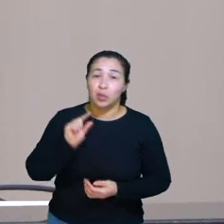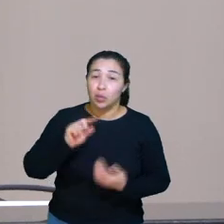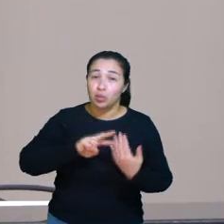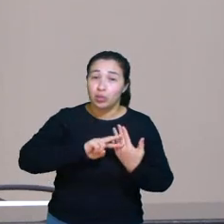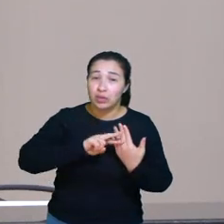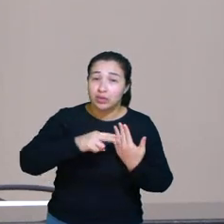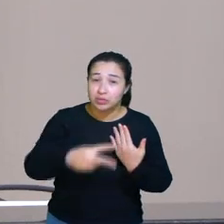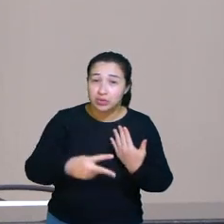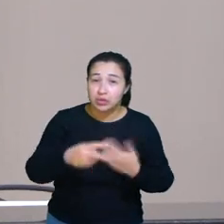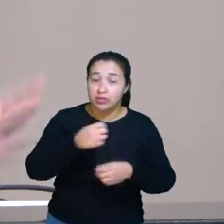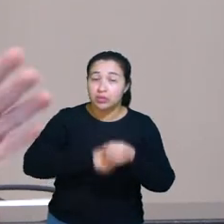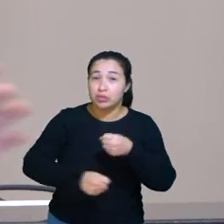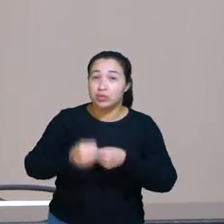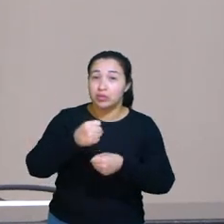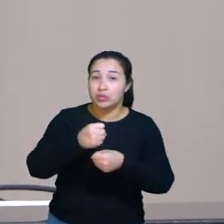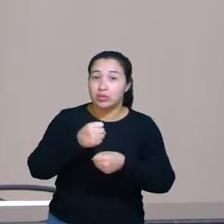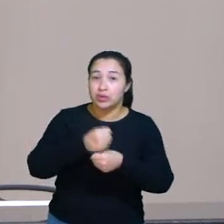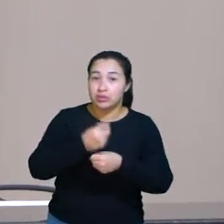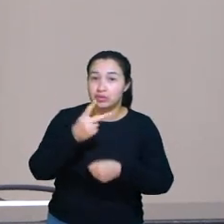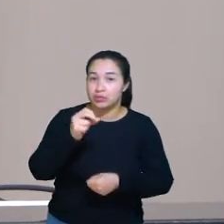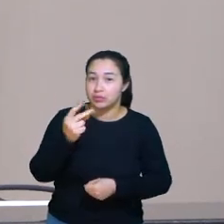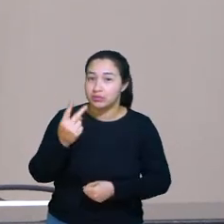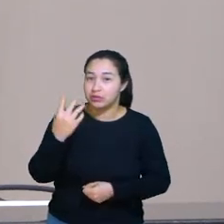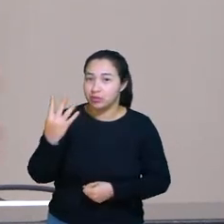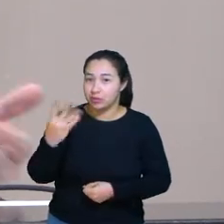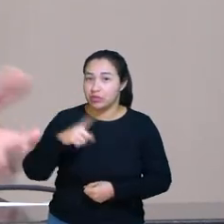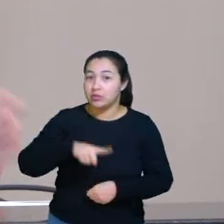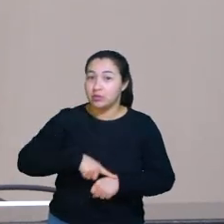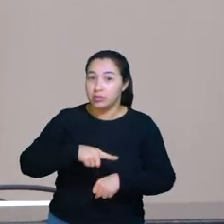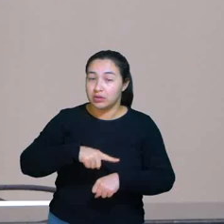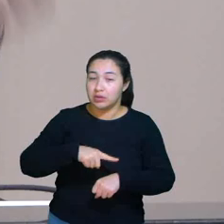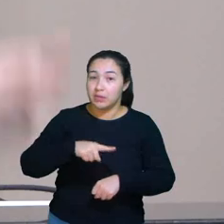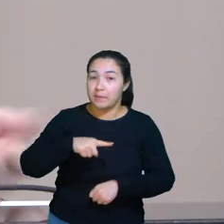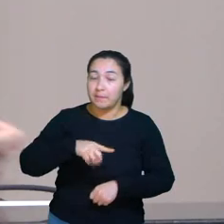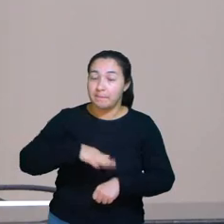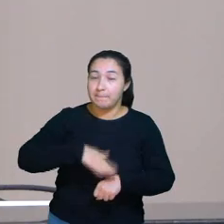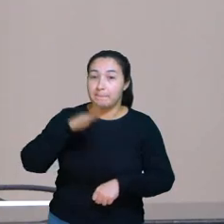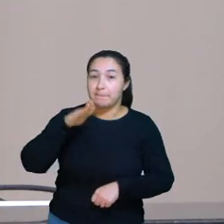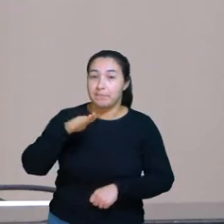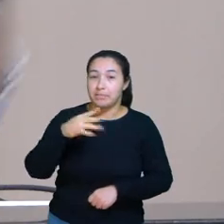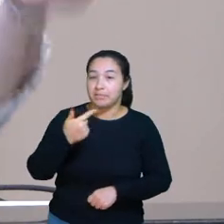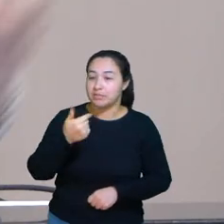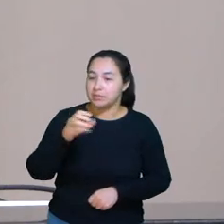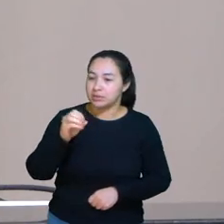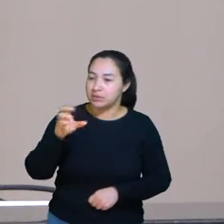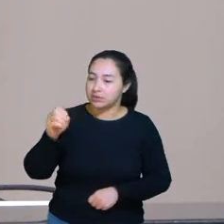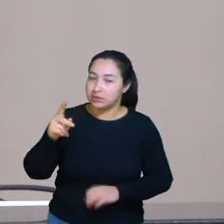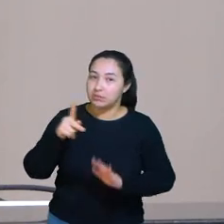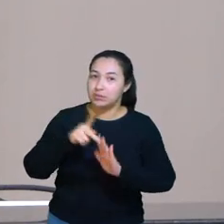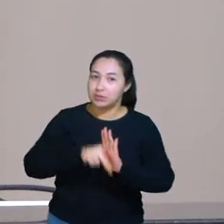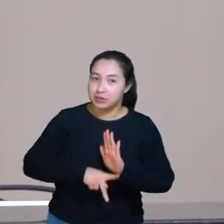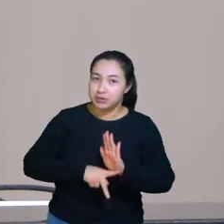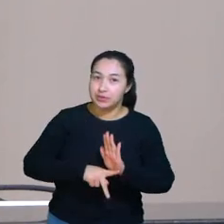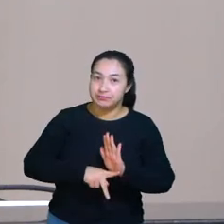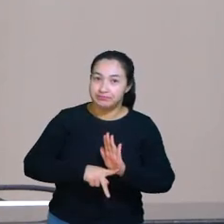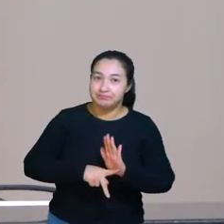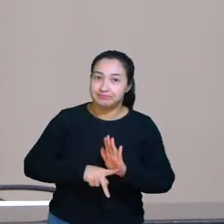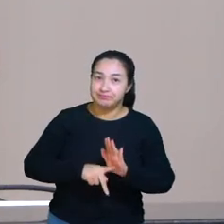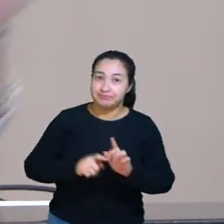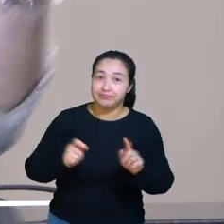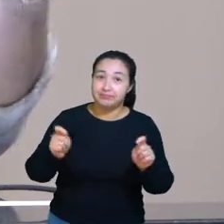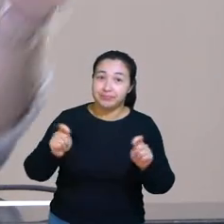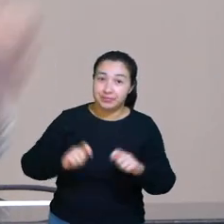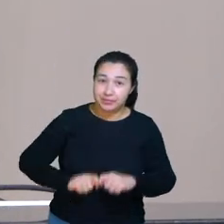2024 foram mais de 100 projetos de Formação que que tiveram parecer favorável né porque a secretaria faz esse